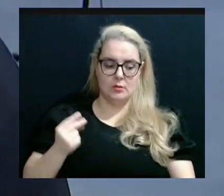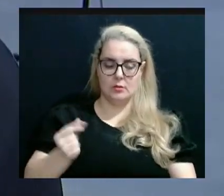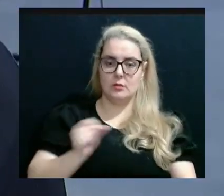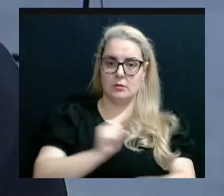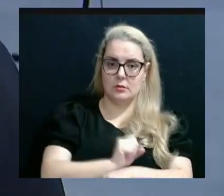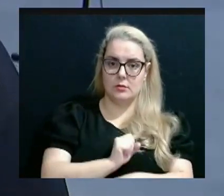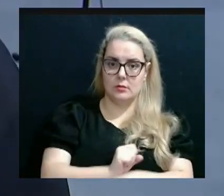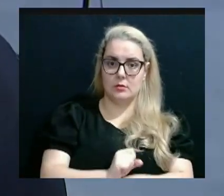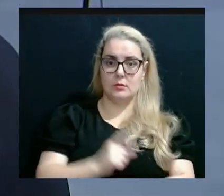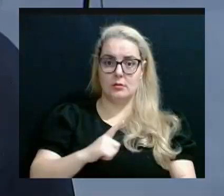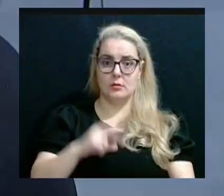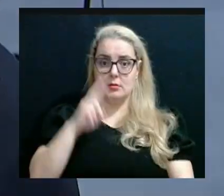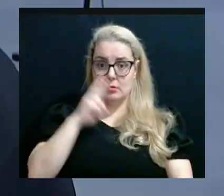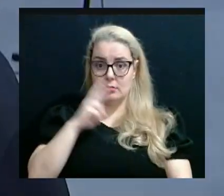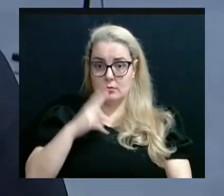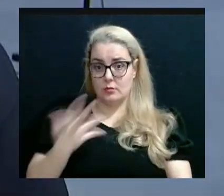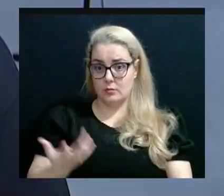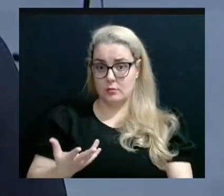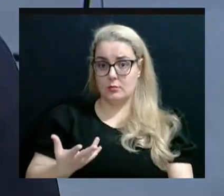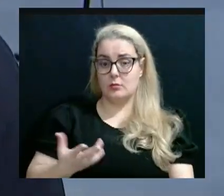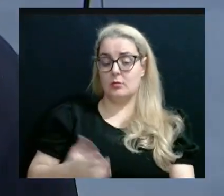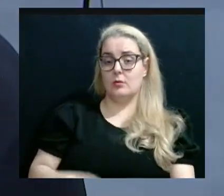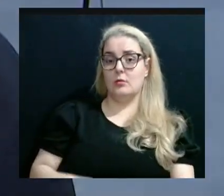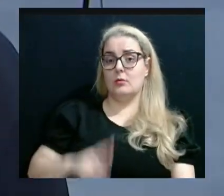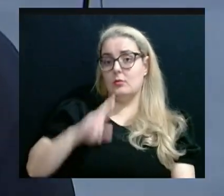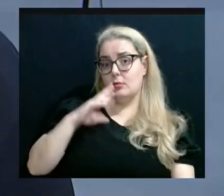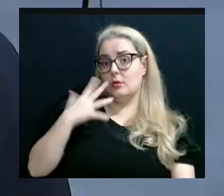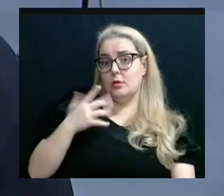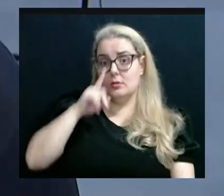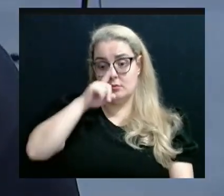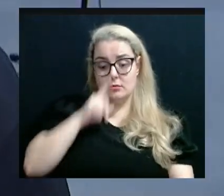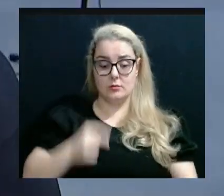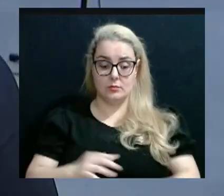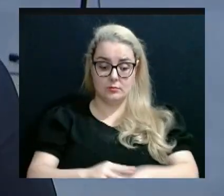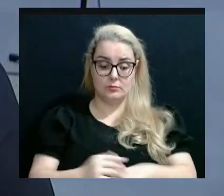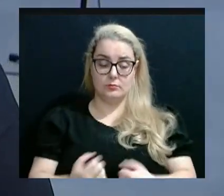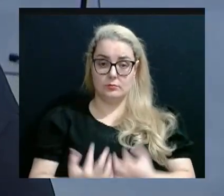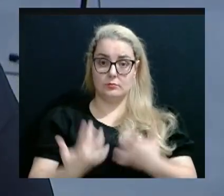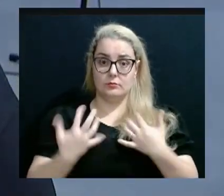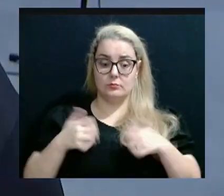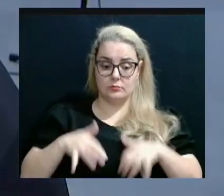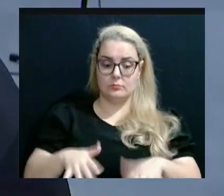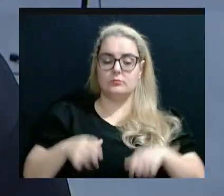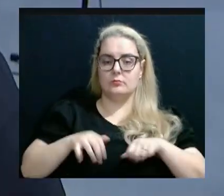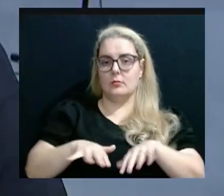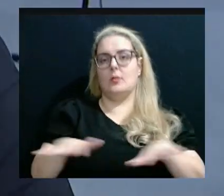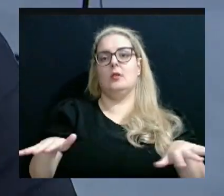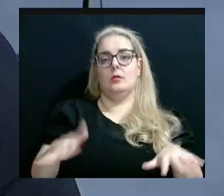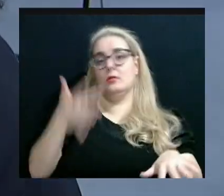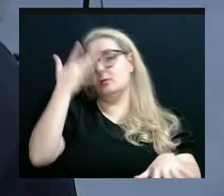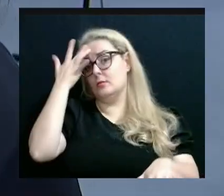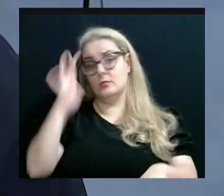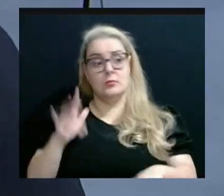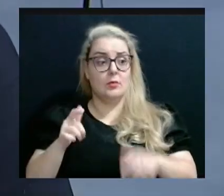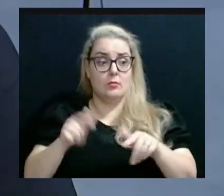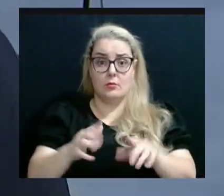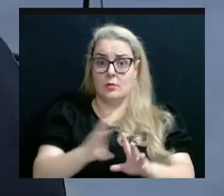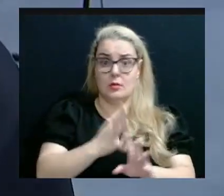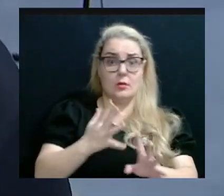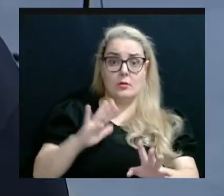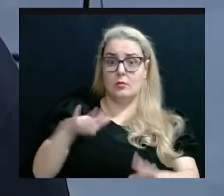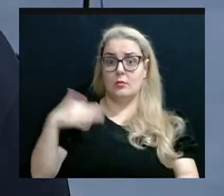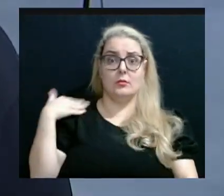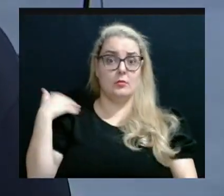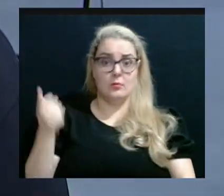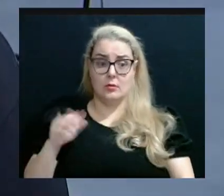risco dessa doença, dessa patologia avançar. E nesse sentido as pessoas não sabem em que lugar que ela está da fila, quando ela vai ser chamada, quando ela vai